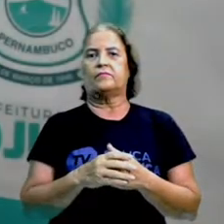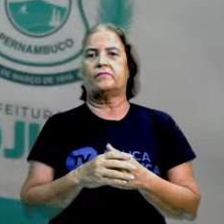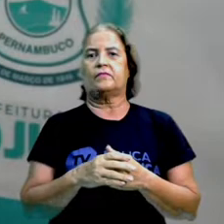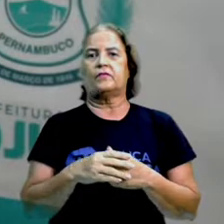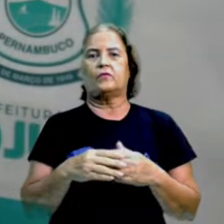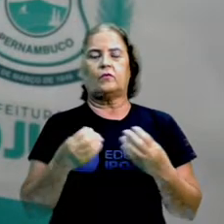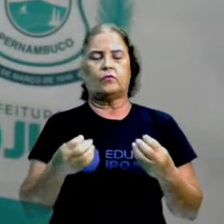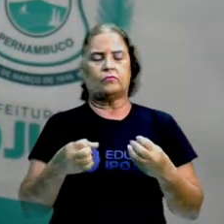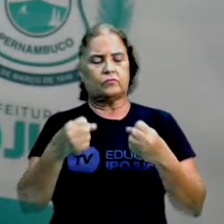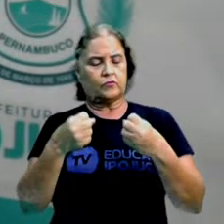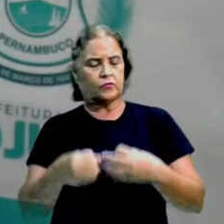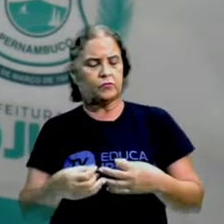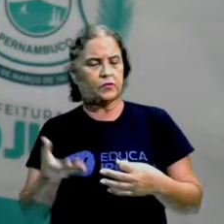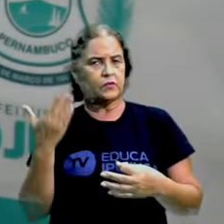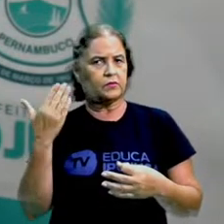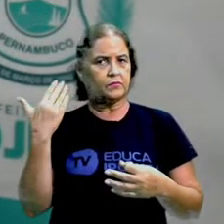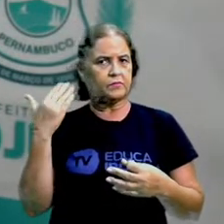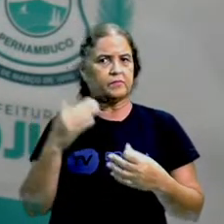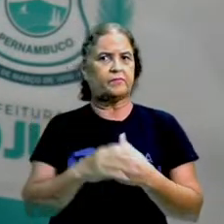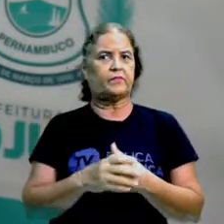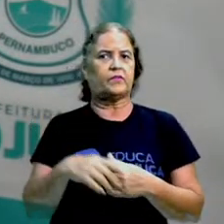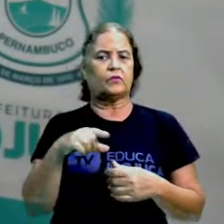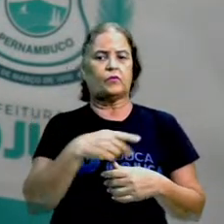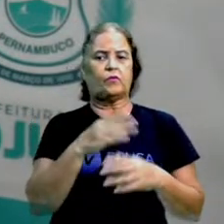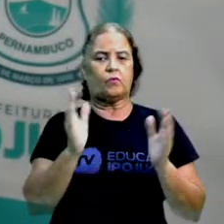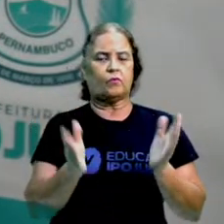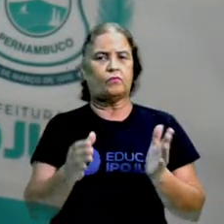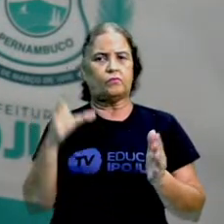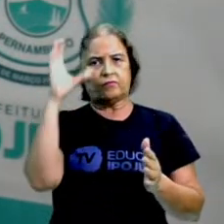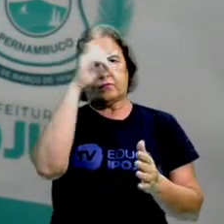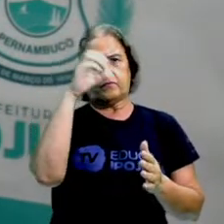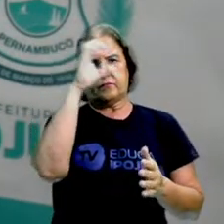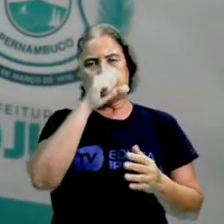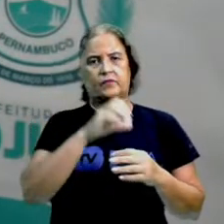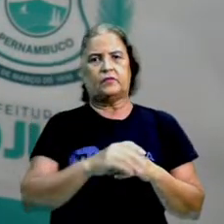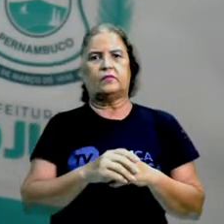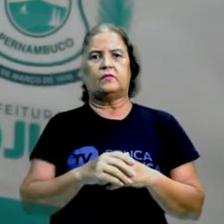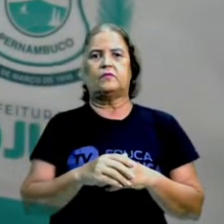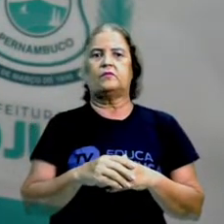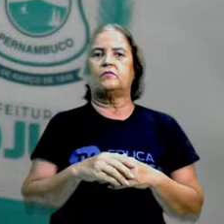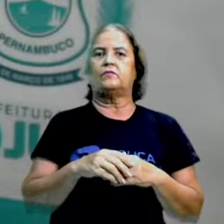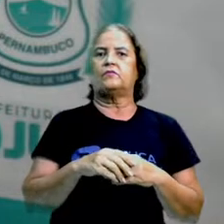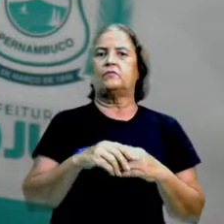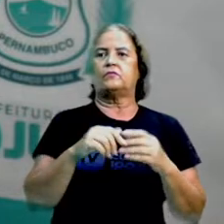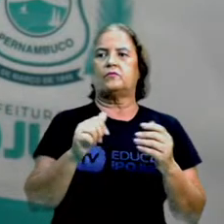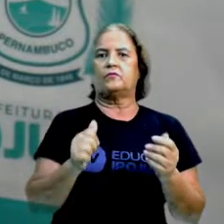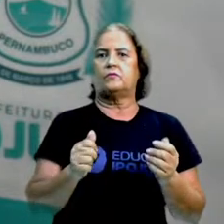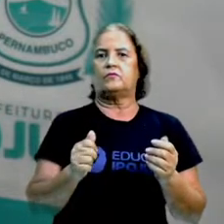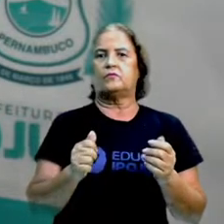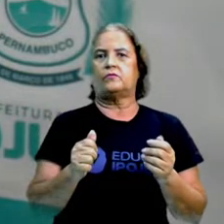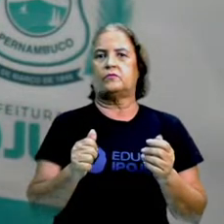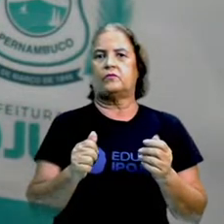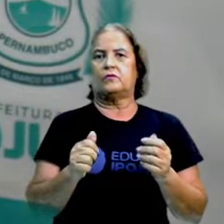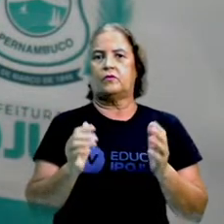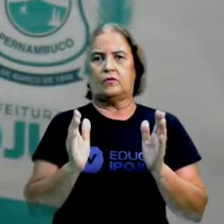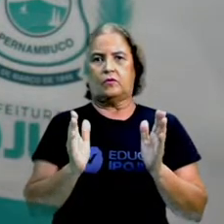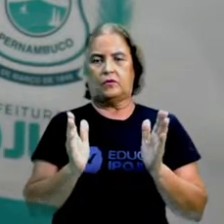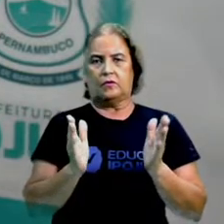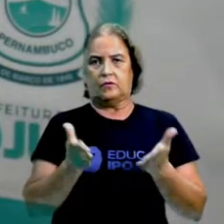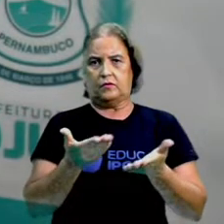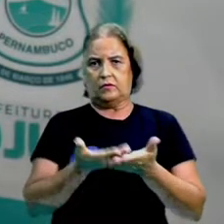dito anteriormente para vocês, hoje nós vamos aprender aí os morfemas, os afixos, não é isso? Essa aula nós